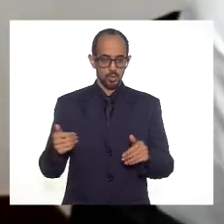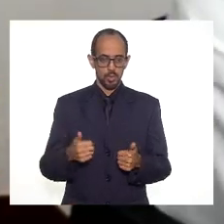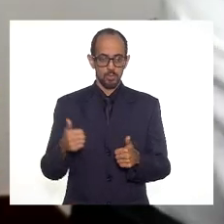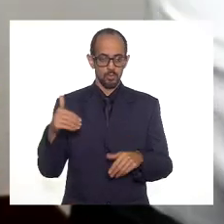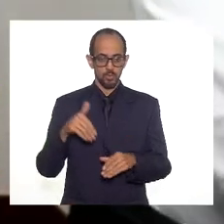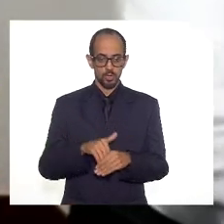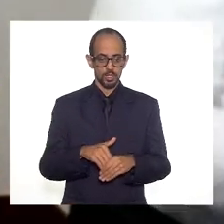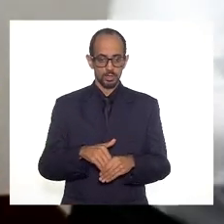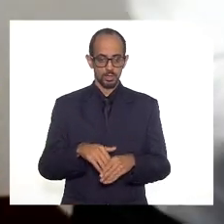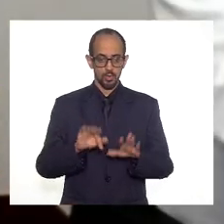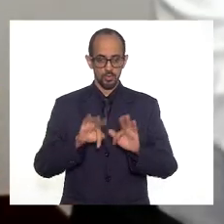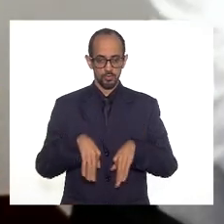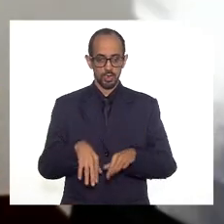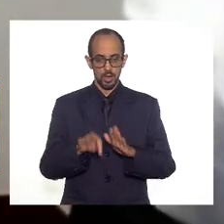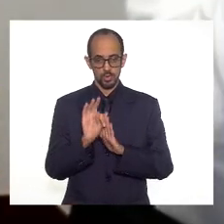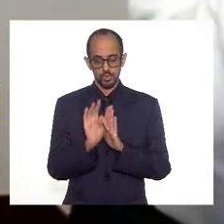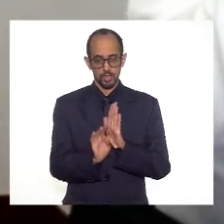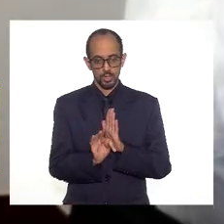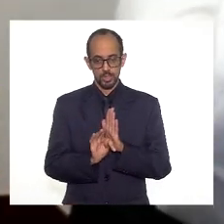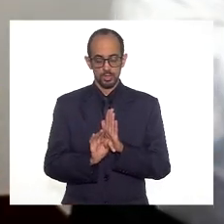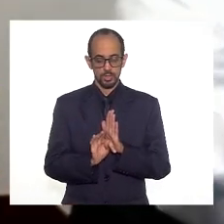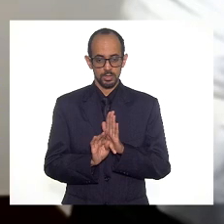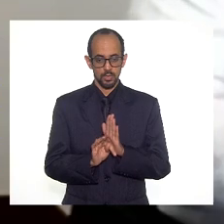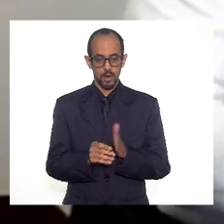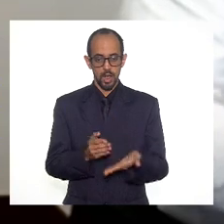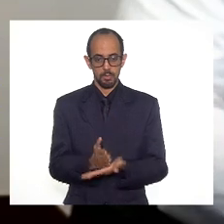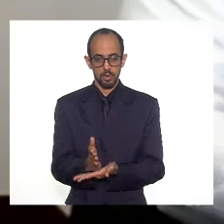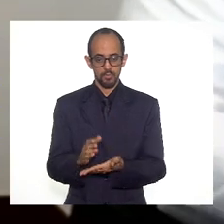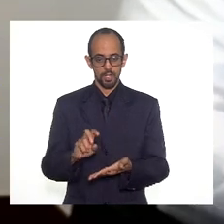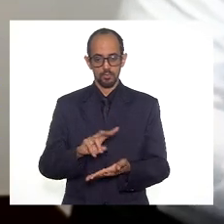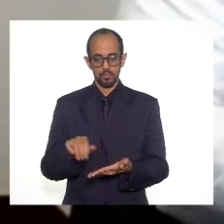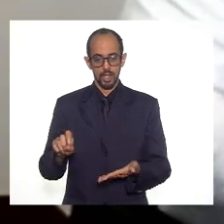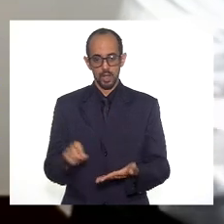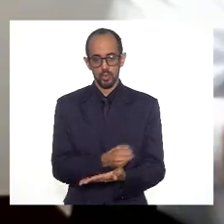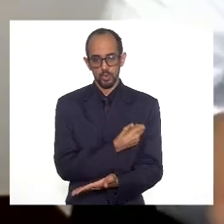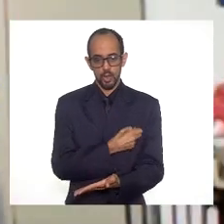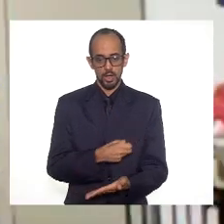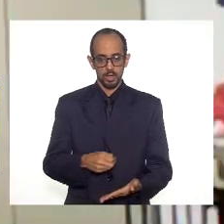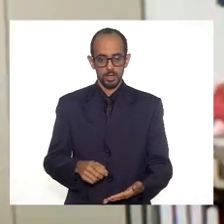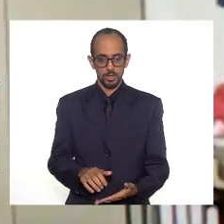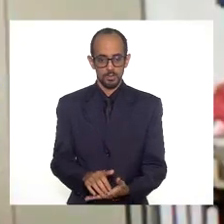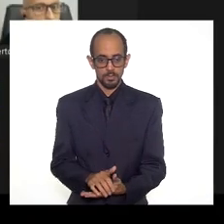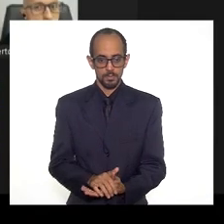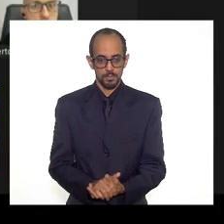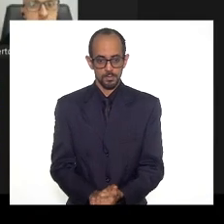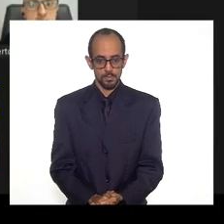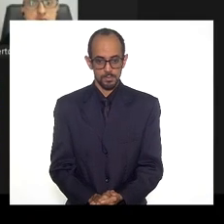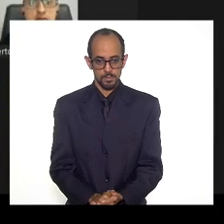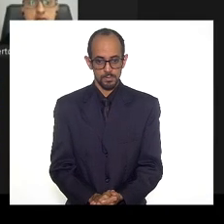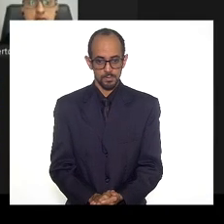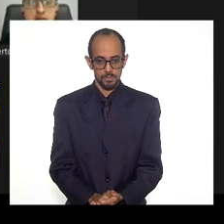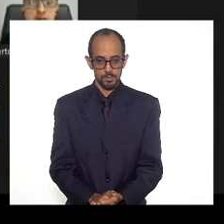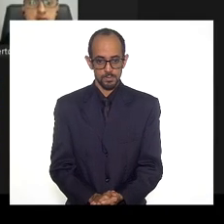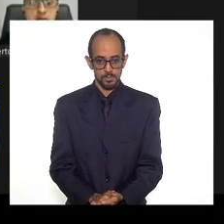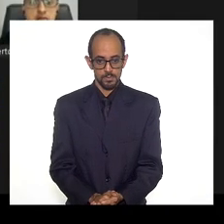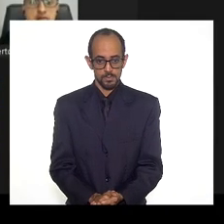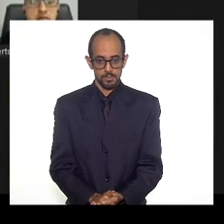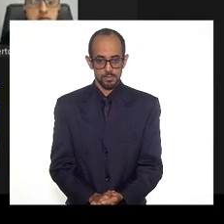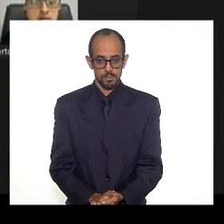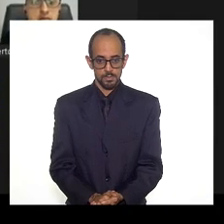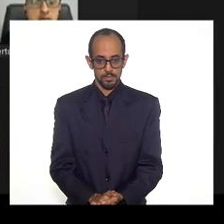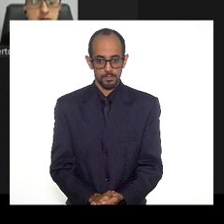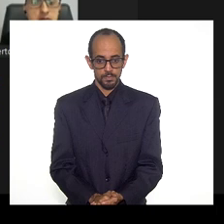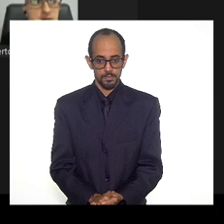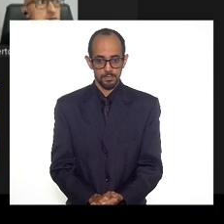final de redação. Senhores que aprovam, permaneçam como estão, aprovado, vai a autógrafo. Declaração. Anuncio. Já no final. Eu declaro